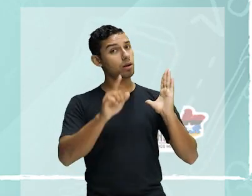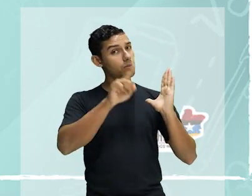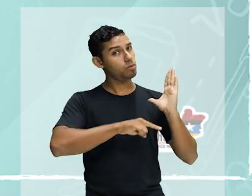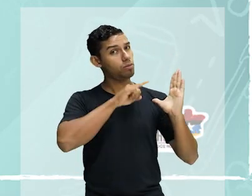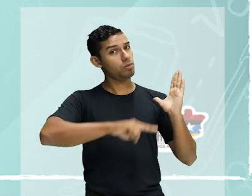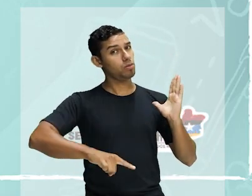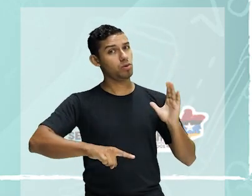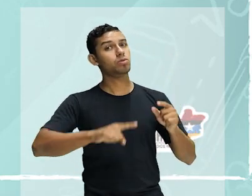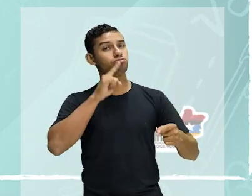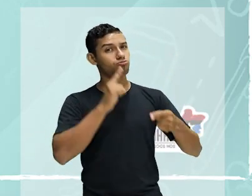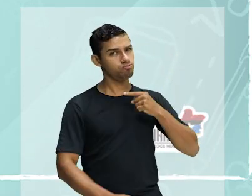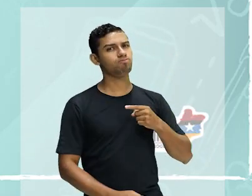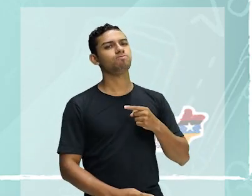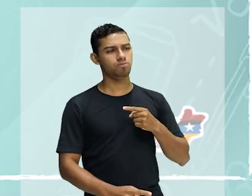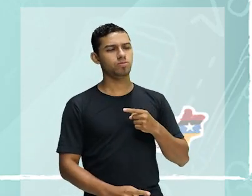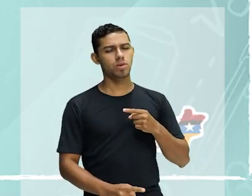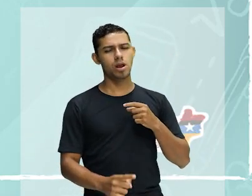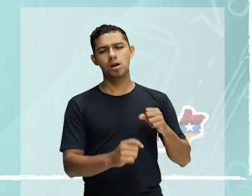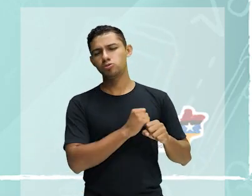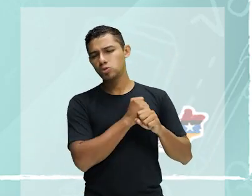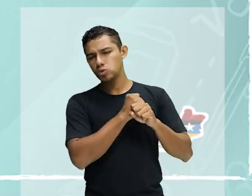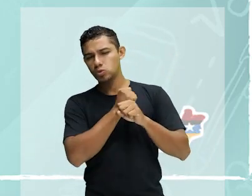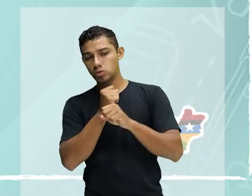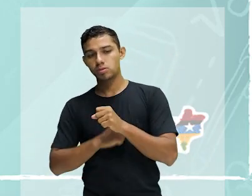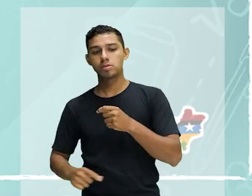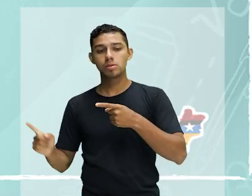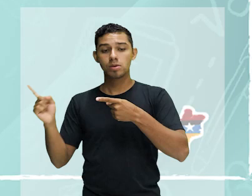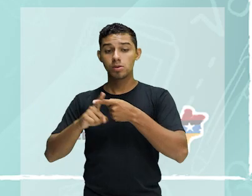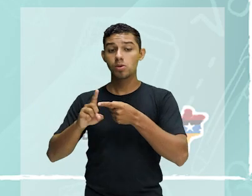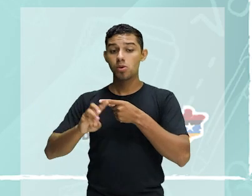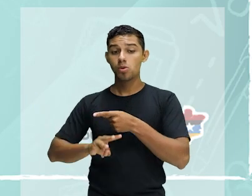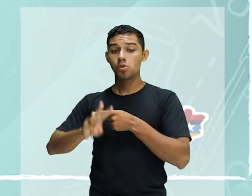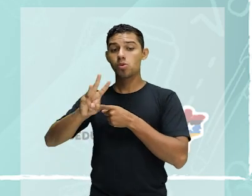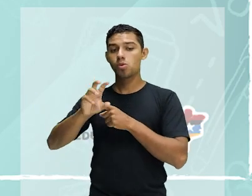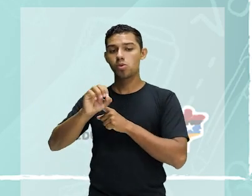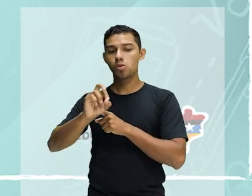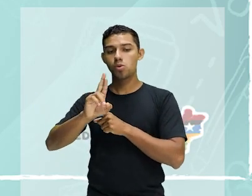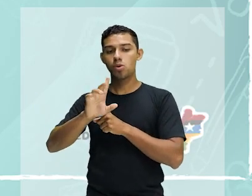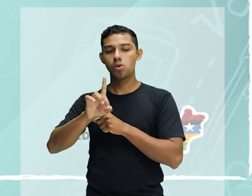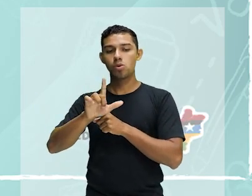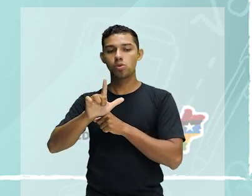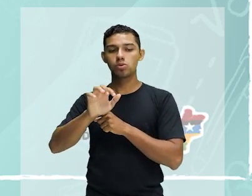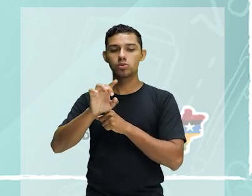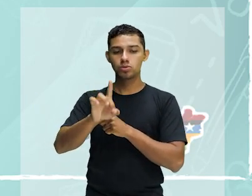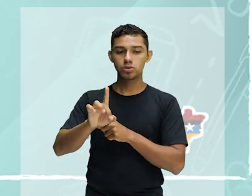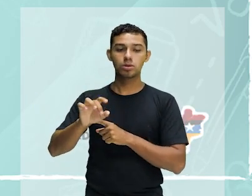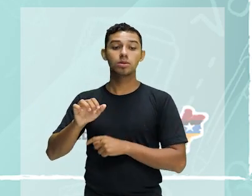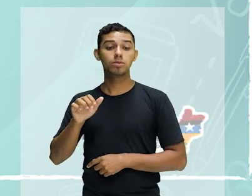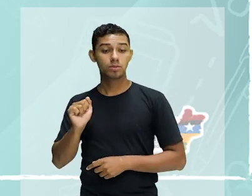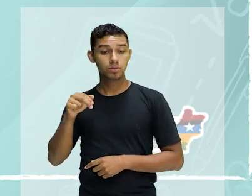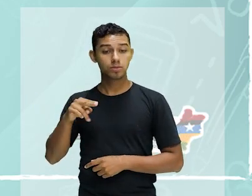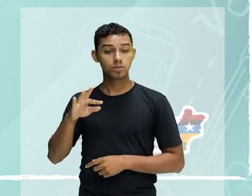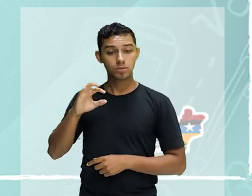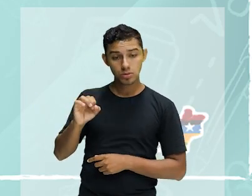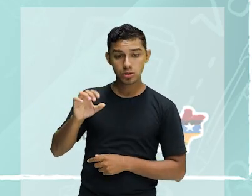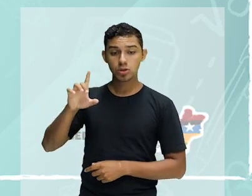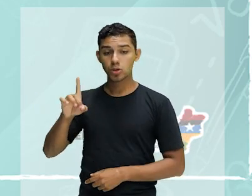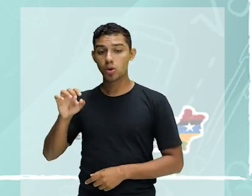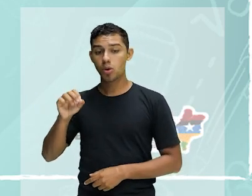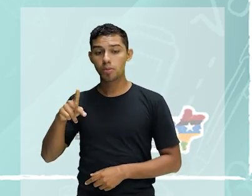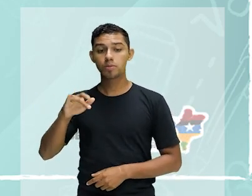reformulada anualmente pela UADA, que é a Agência Antidopagem, tá, galera? Como parte do Código